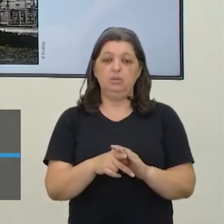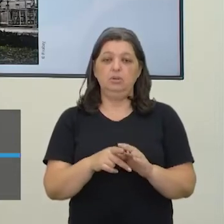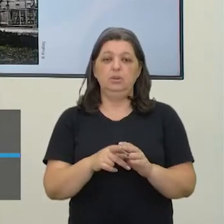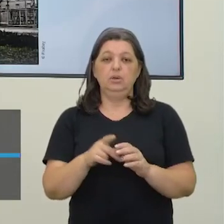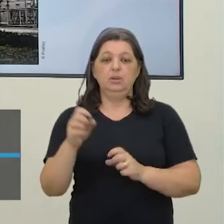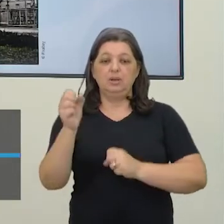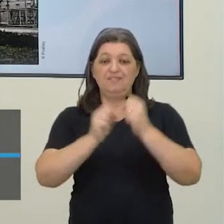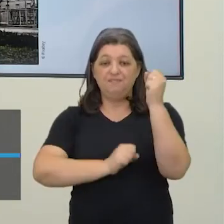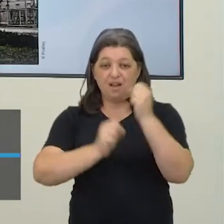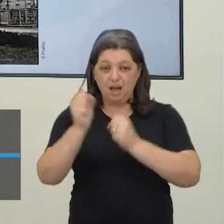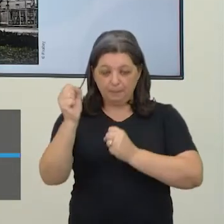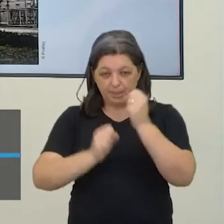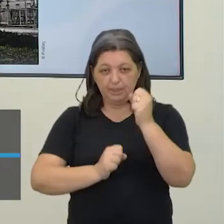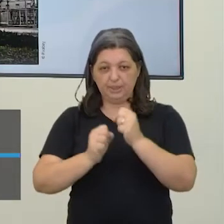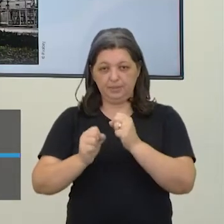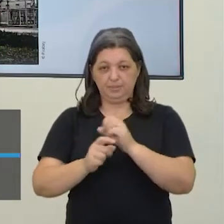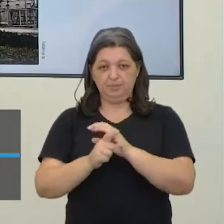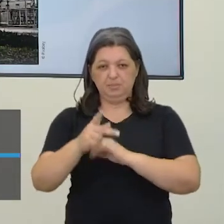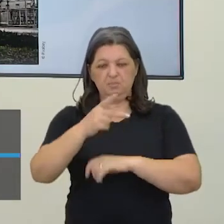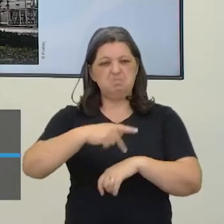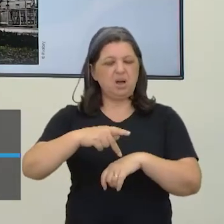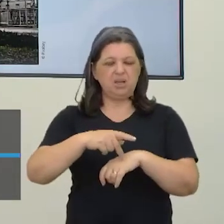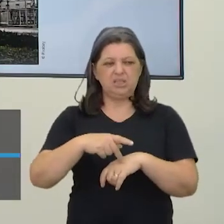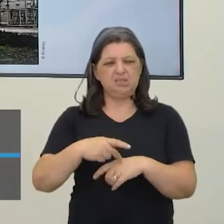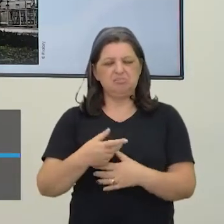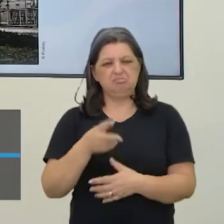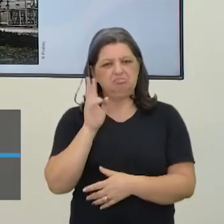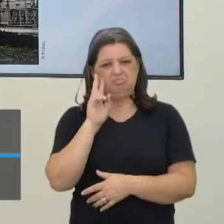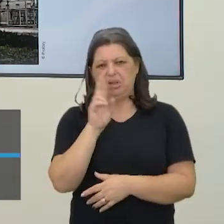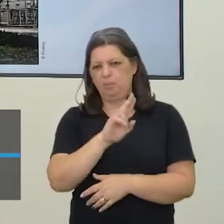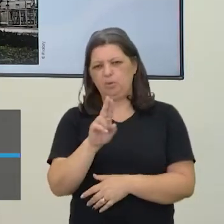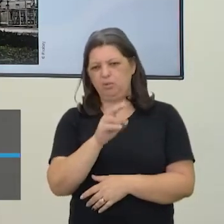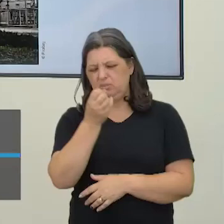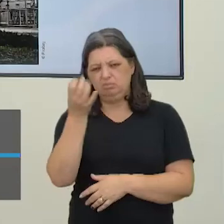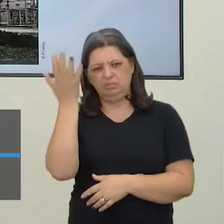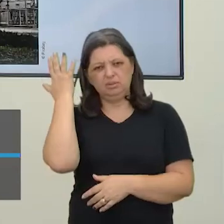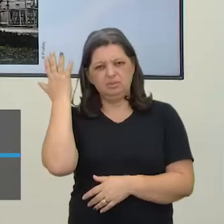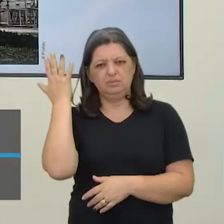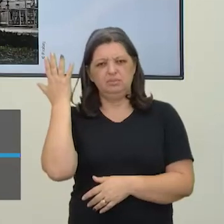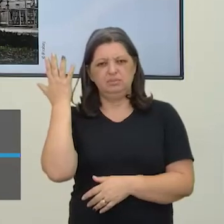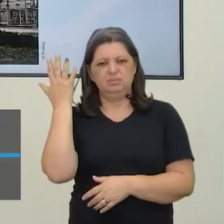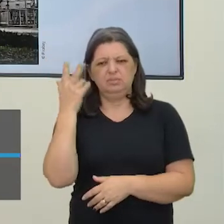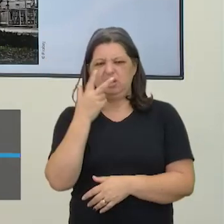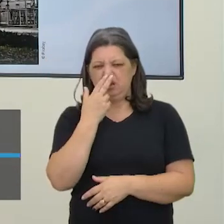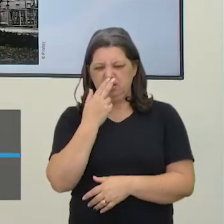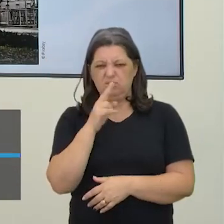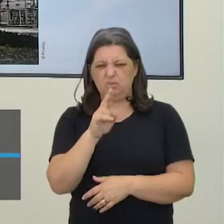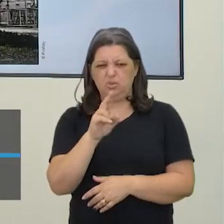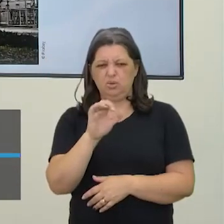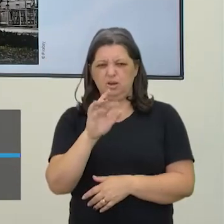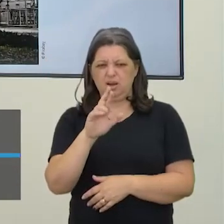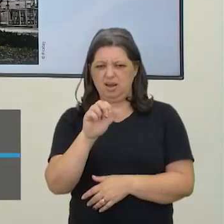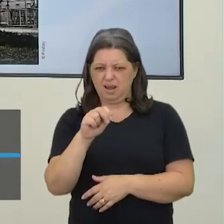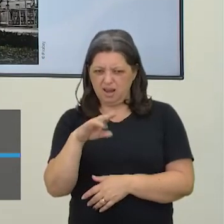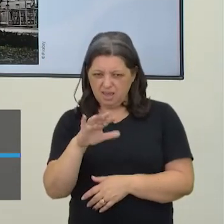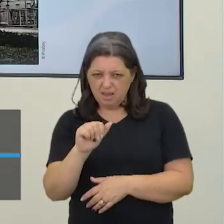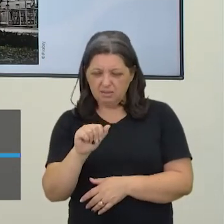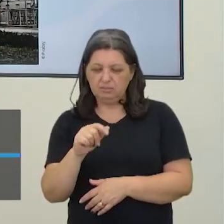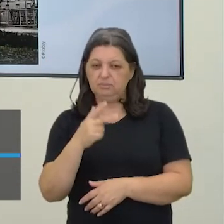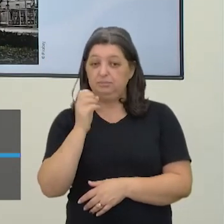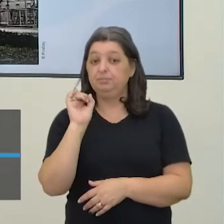União Soviética, num dos países lá, que eu agora não me recordo o nome, acho que na Ucrânia, se não me engano. O que aconteceu?